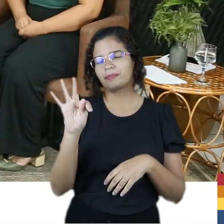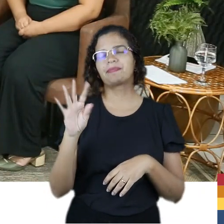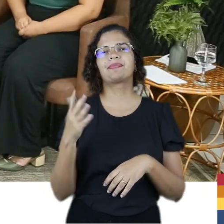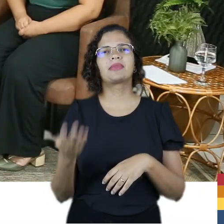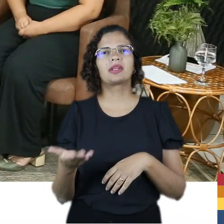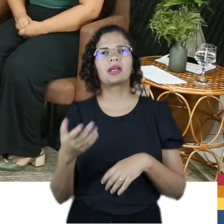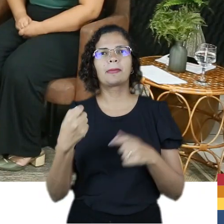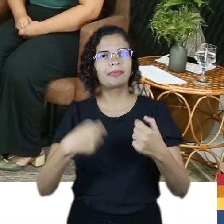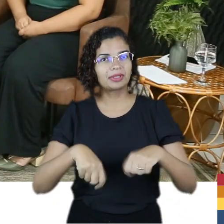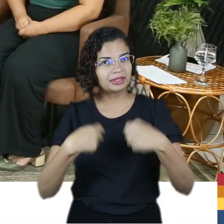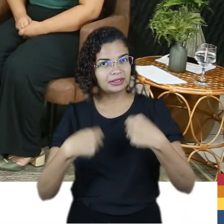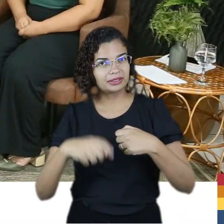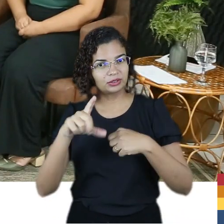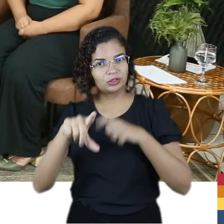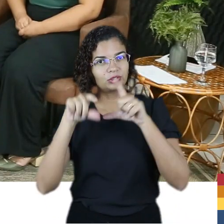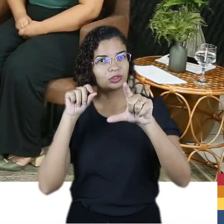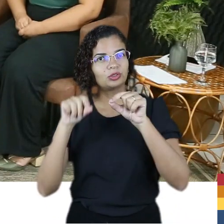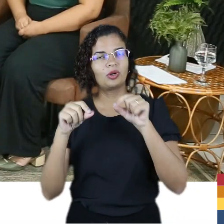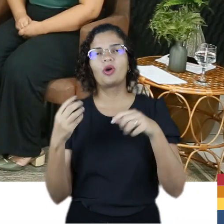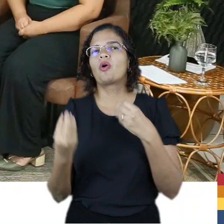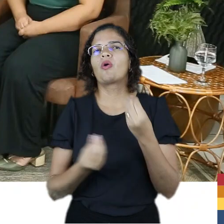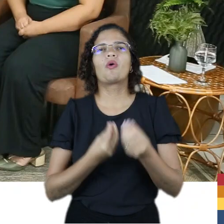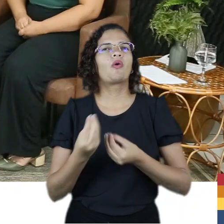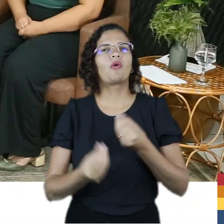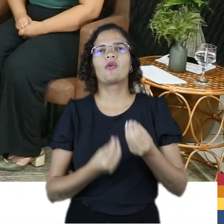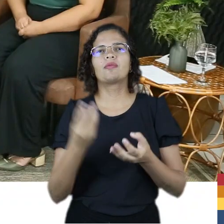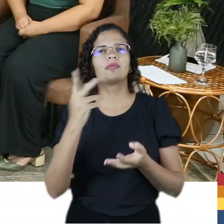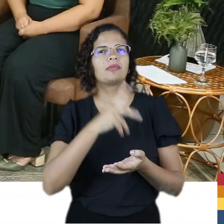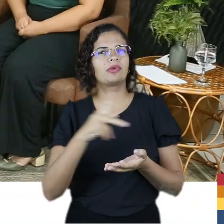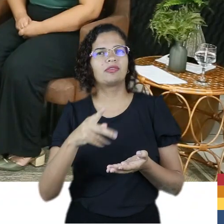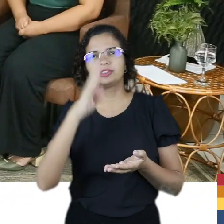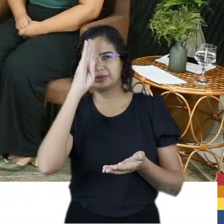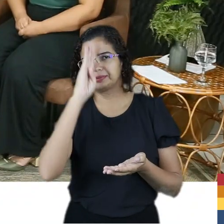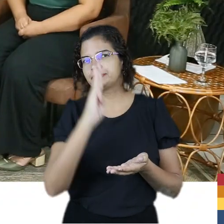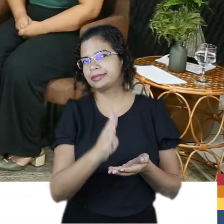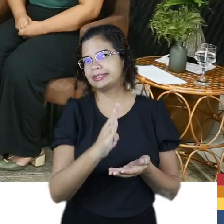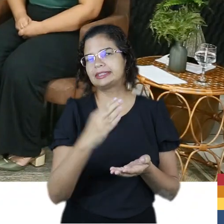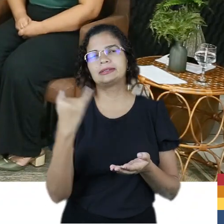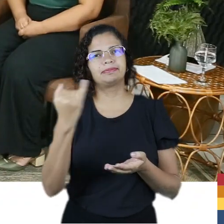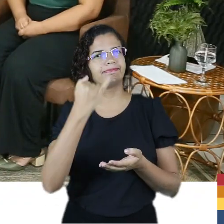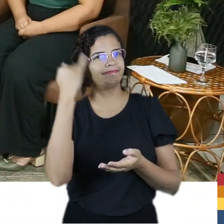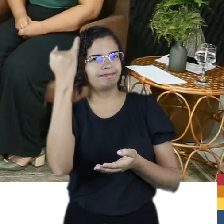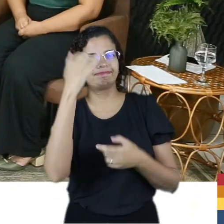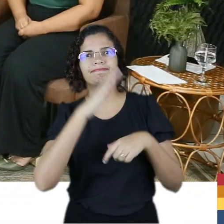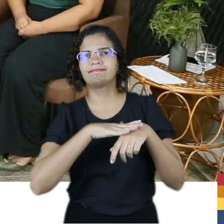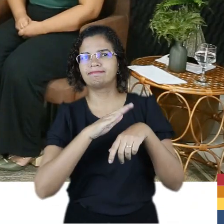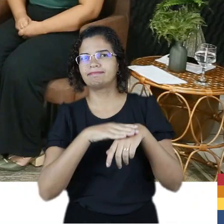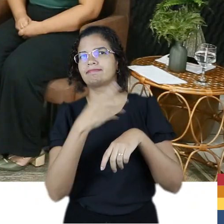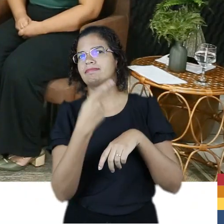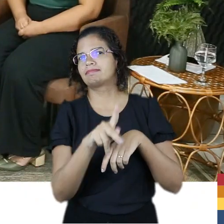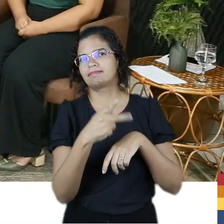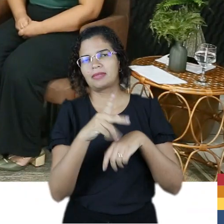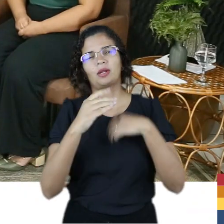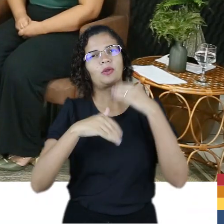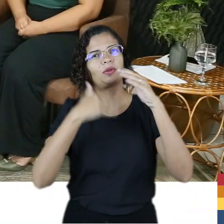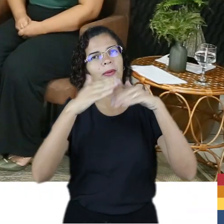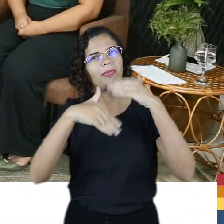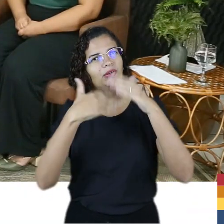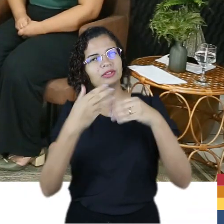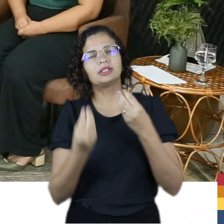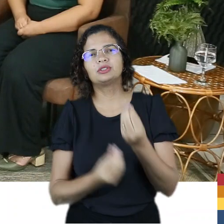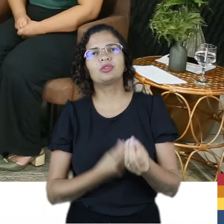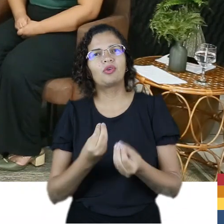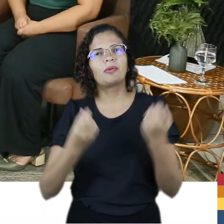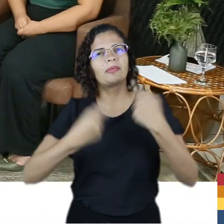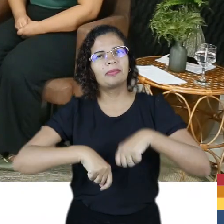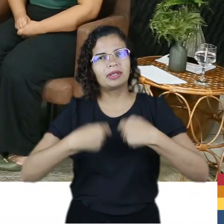o professor ele é o principal artífice né desse processo e quanto ele precisa permear esse currículo né de